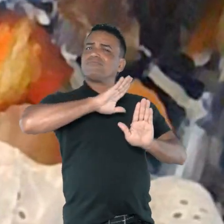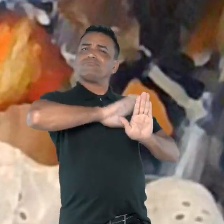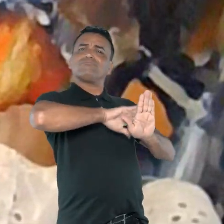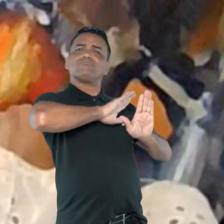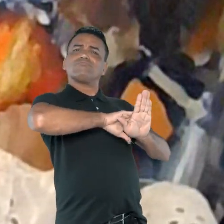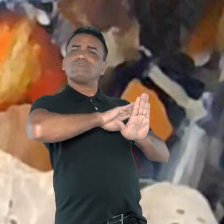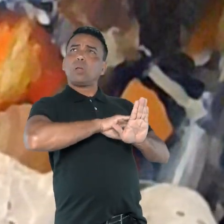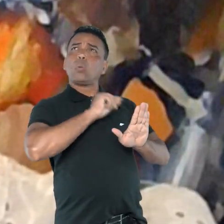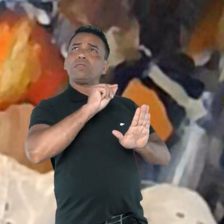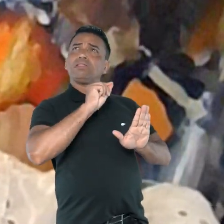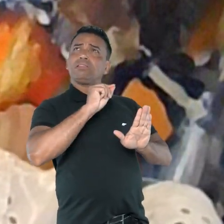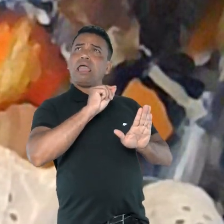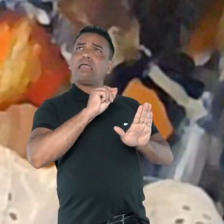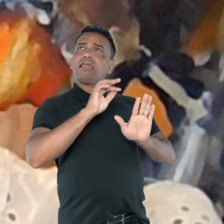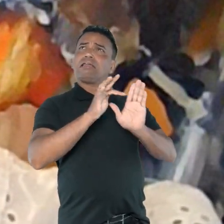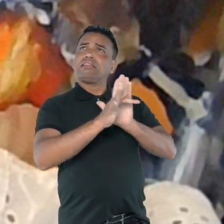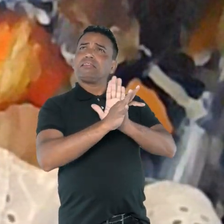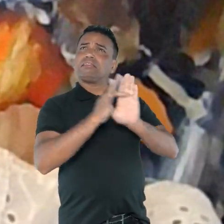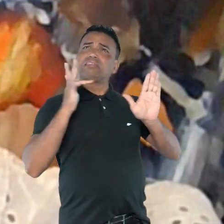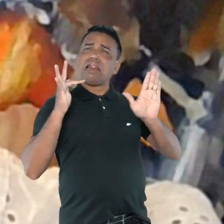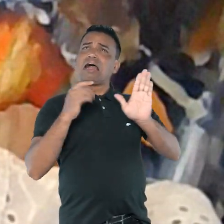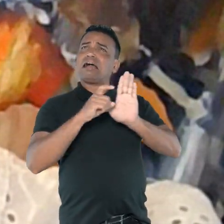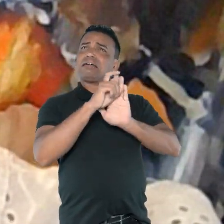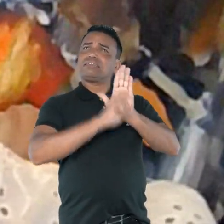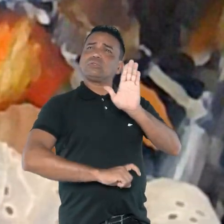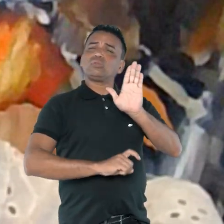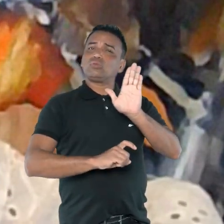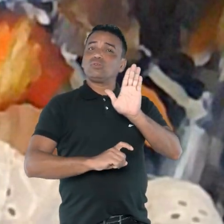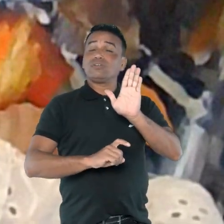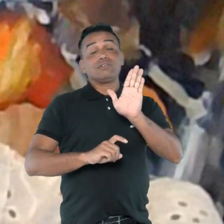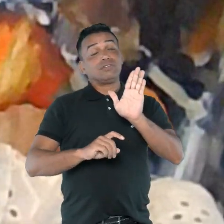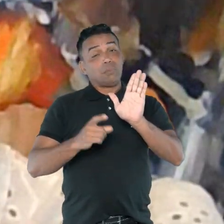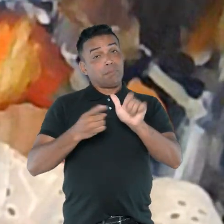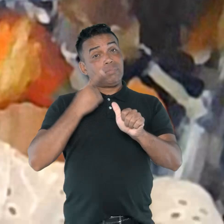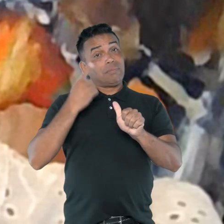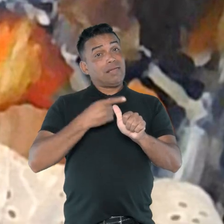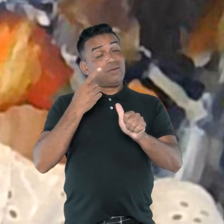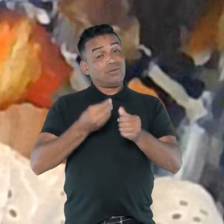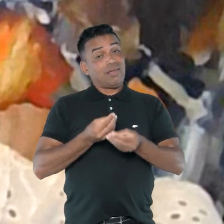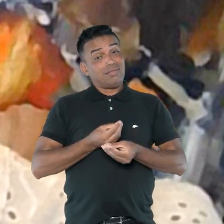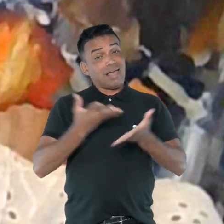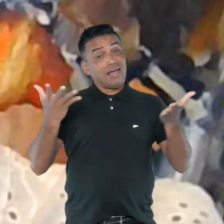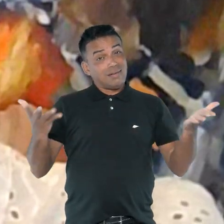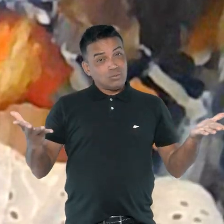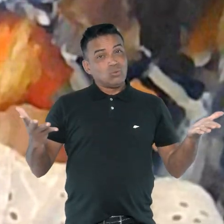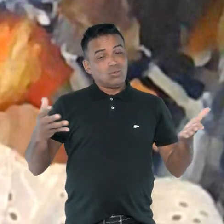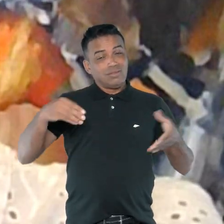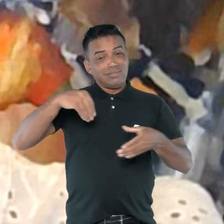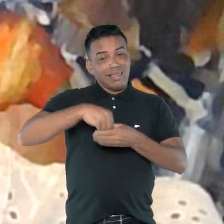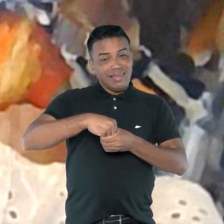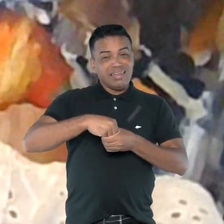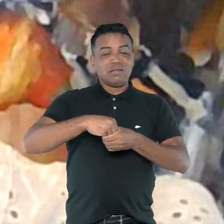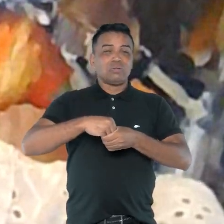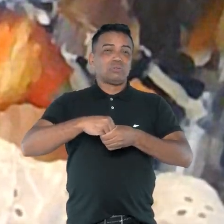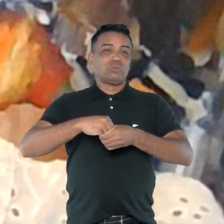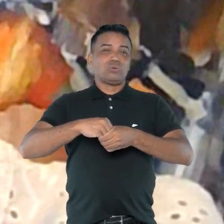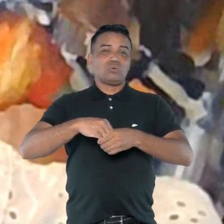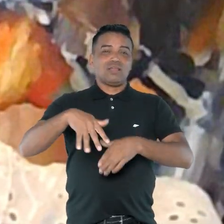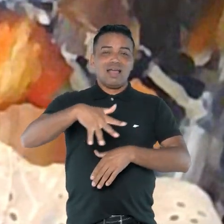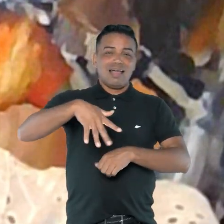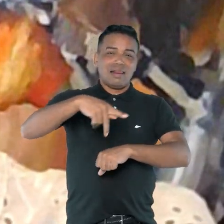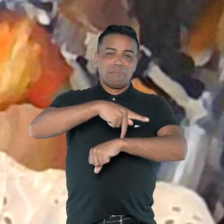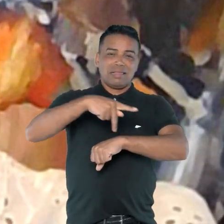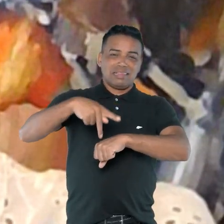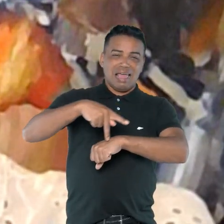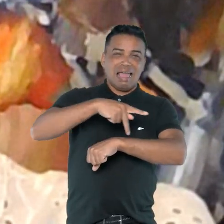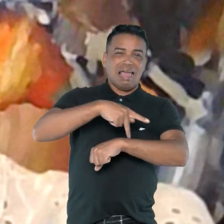ficou não dito. Porque, primeiro, que tudo que é dado assim, didaticamente é mais